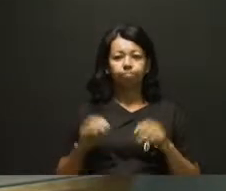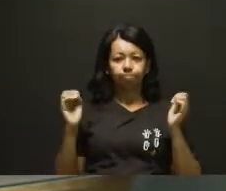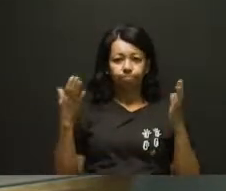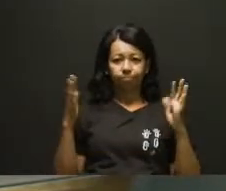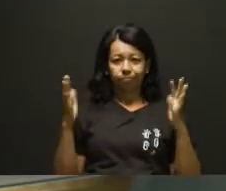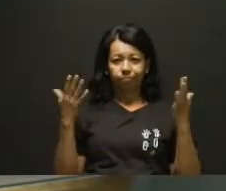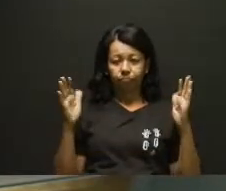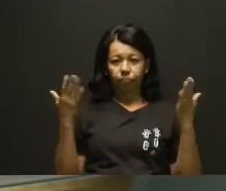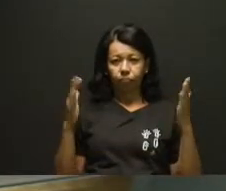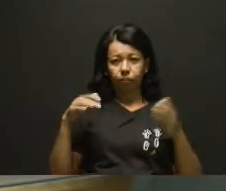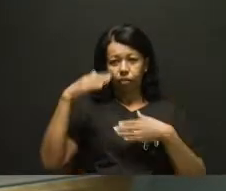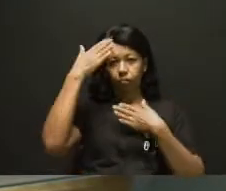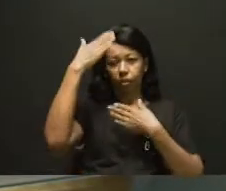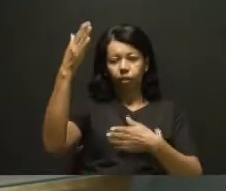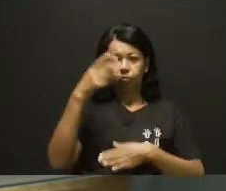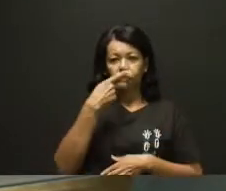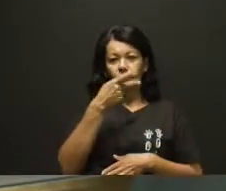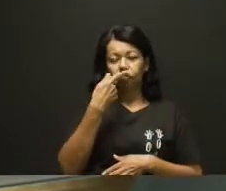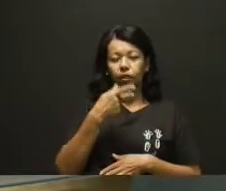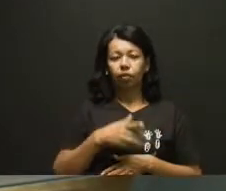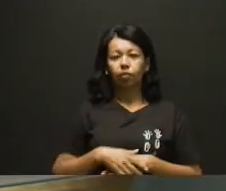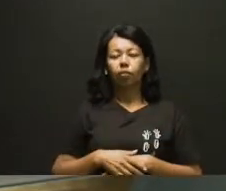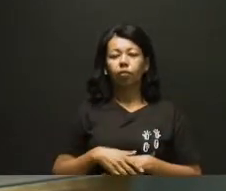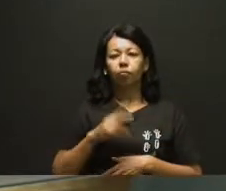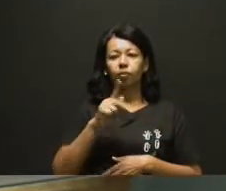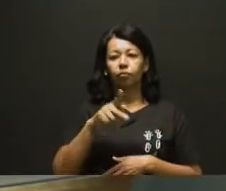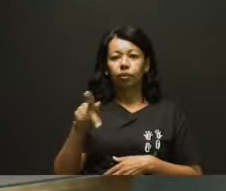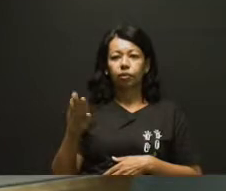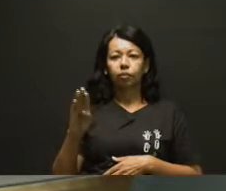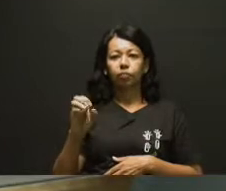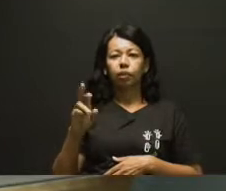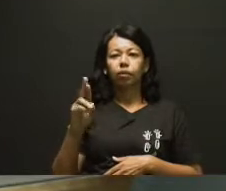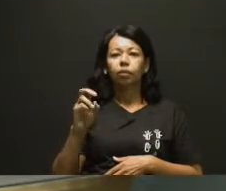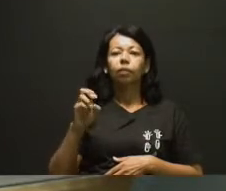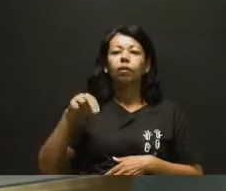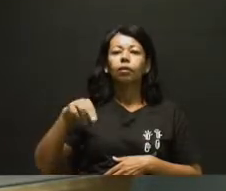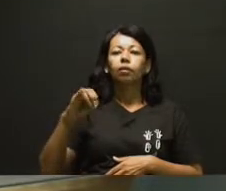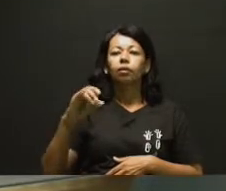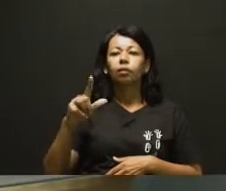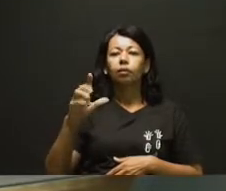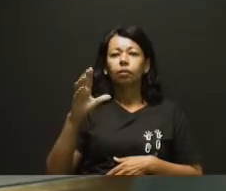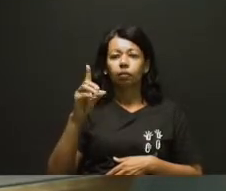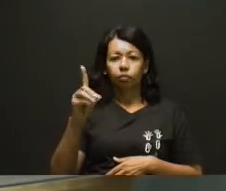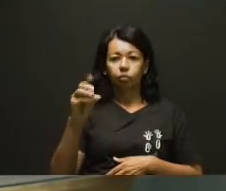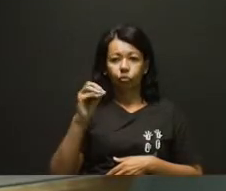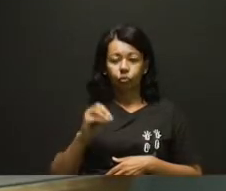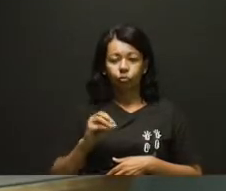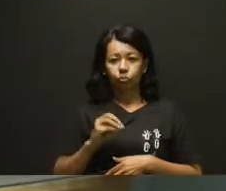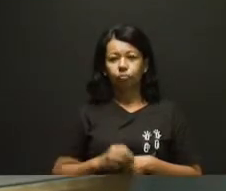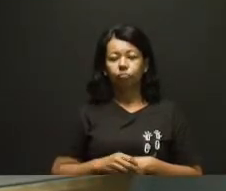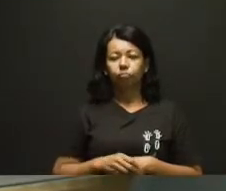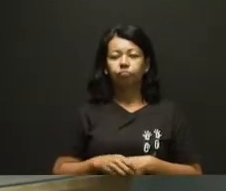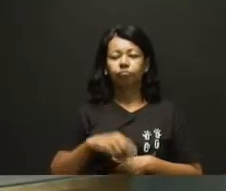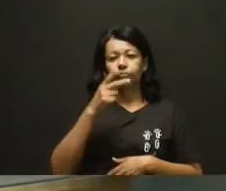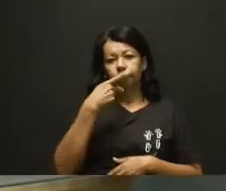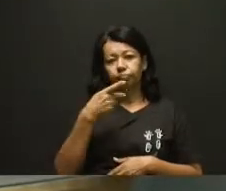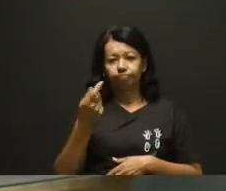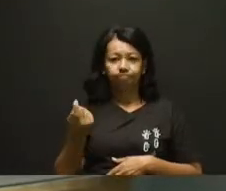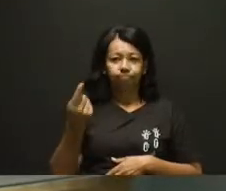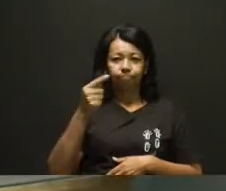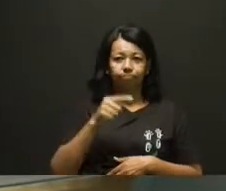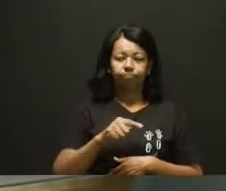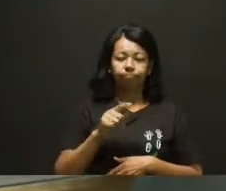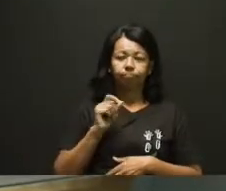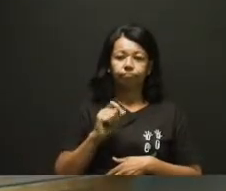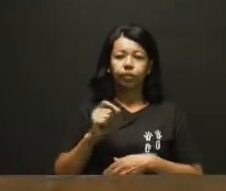obrigado pelas palavras não subir e nildo estará registrado aqui também a sua fala eu quero fazer agora